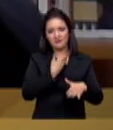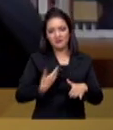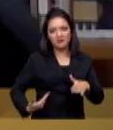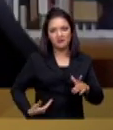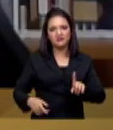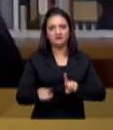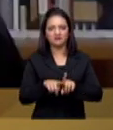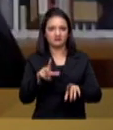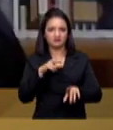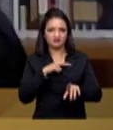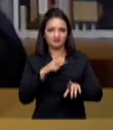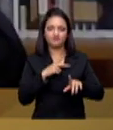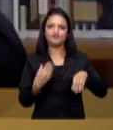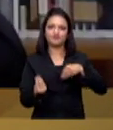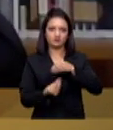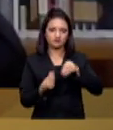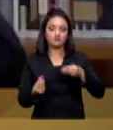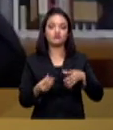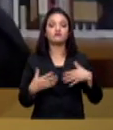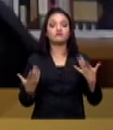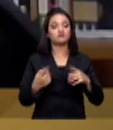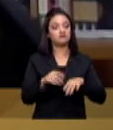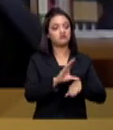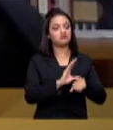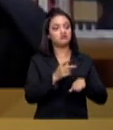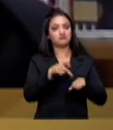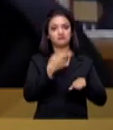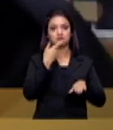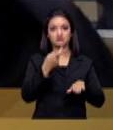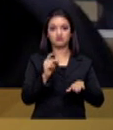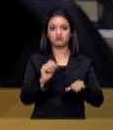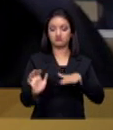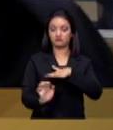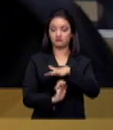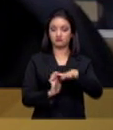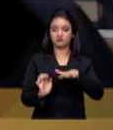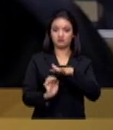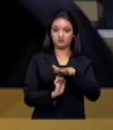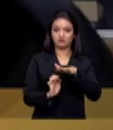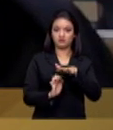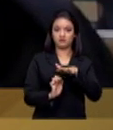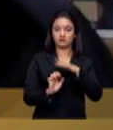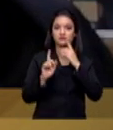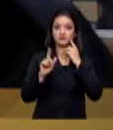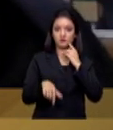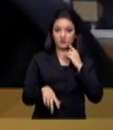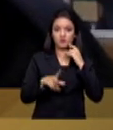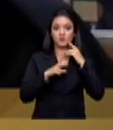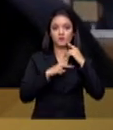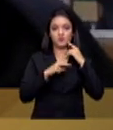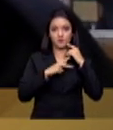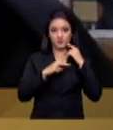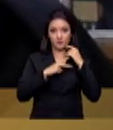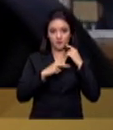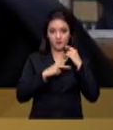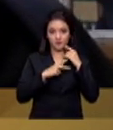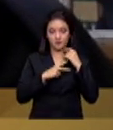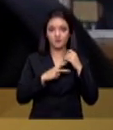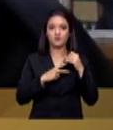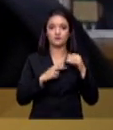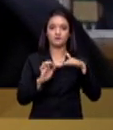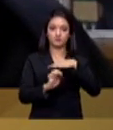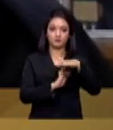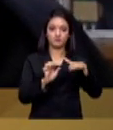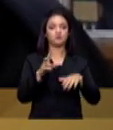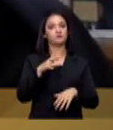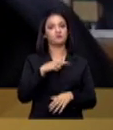própria Constituição, essas empresas são empresas privadas, são pessoas jurídicas de direito